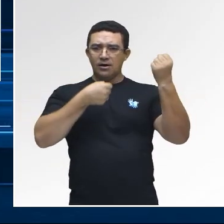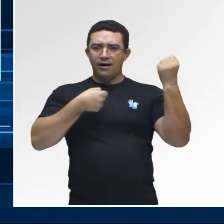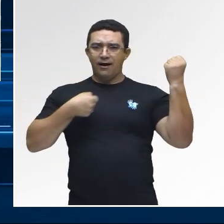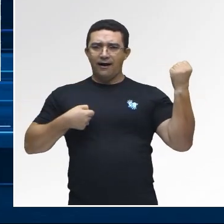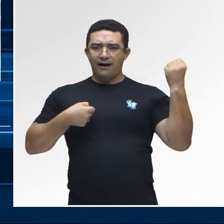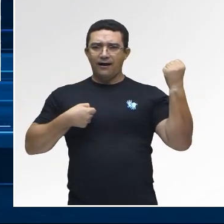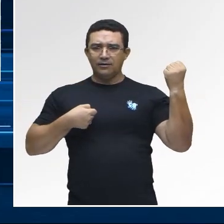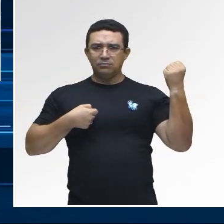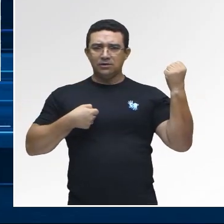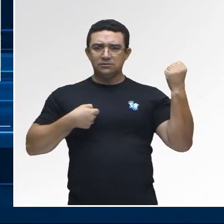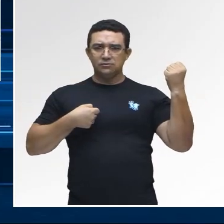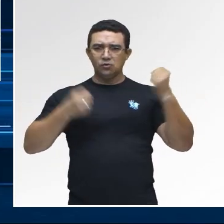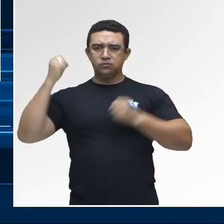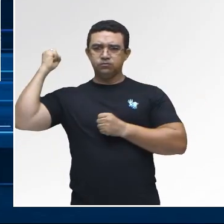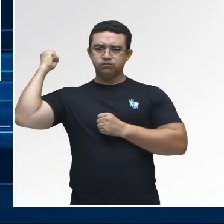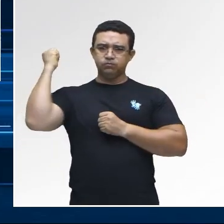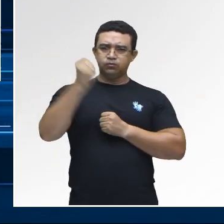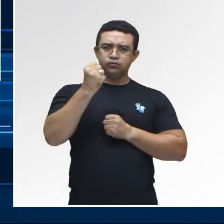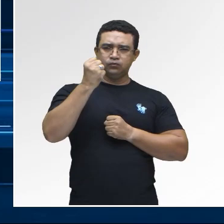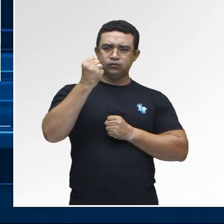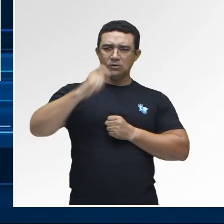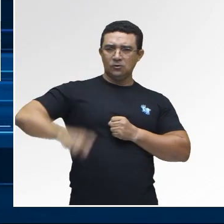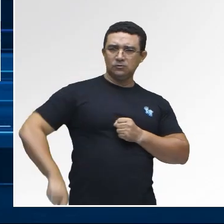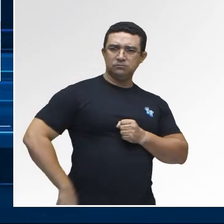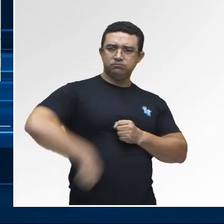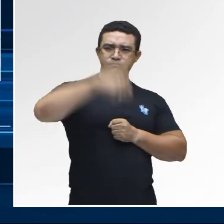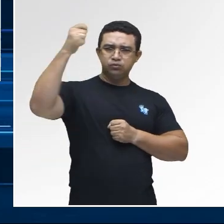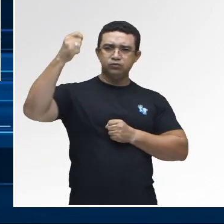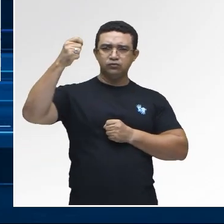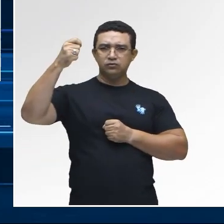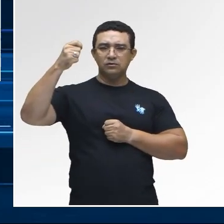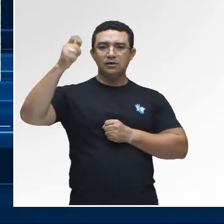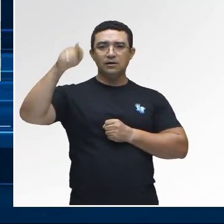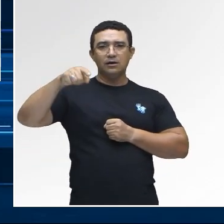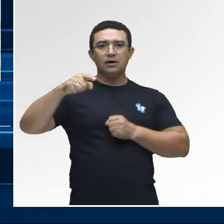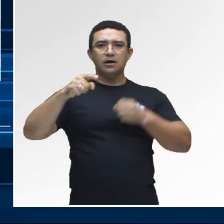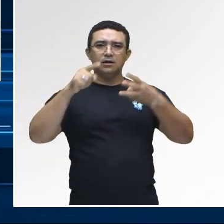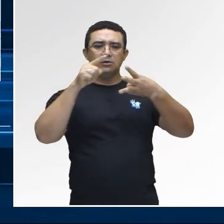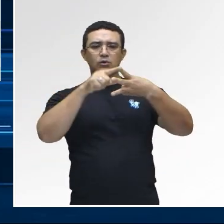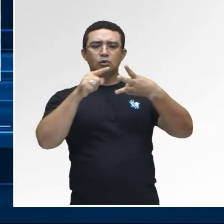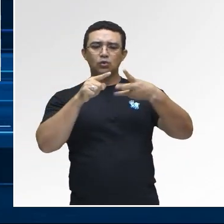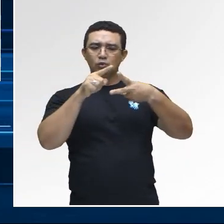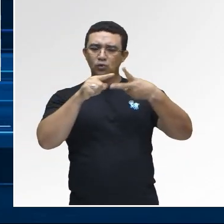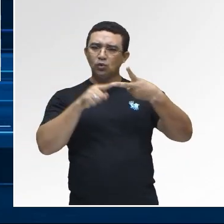bélico, através das batalhas diretas. Então essas foram as duas formas com